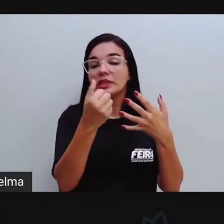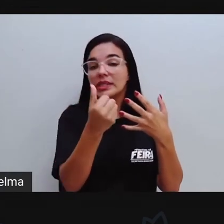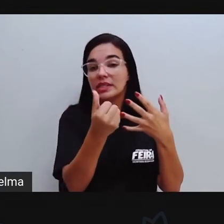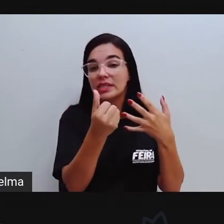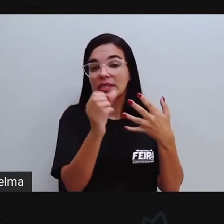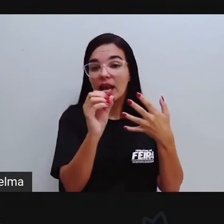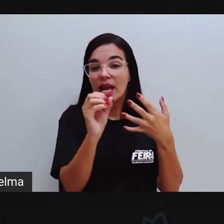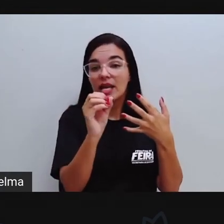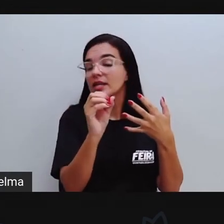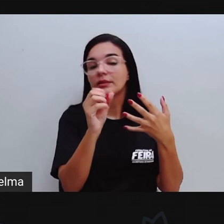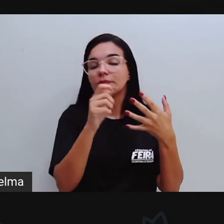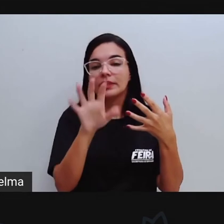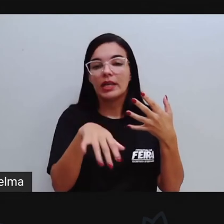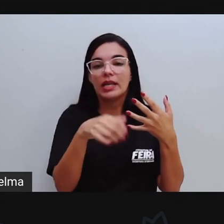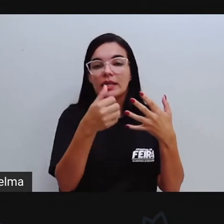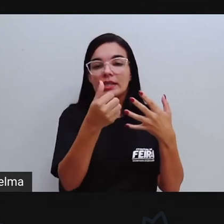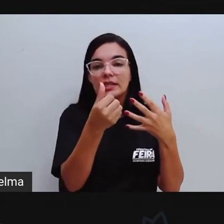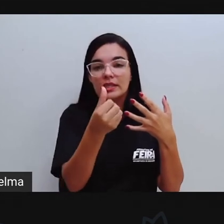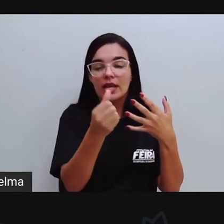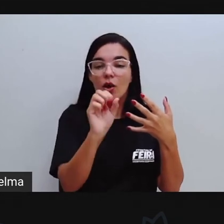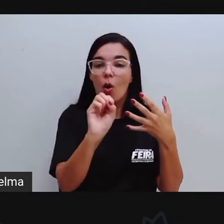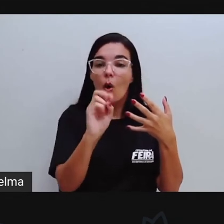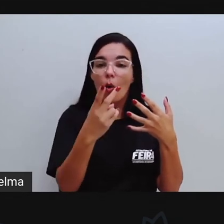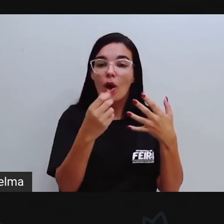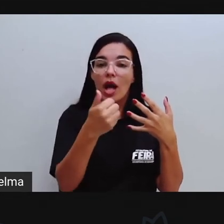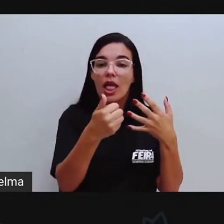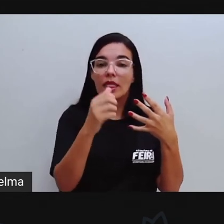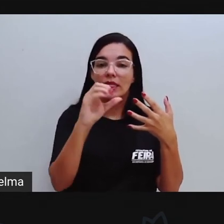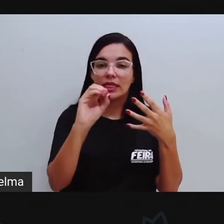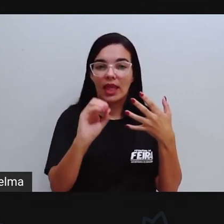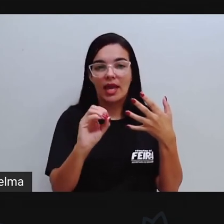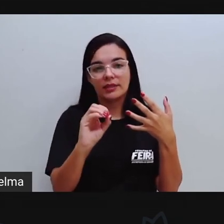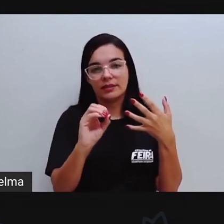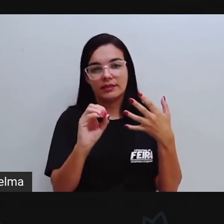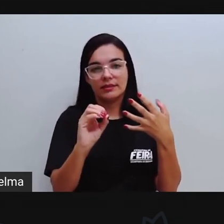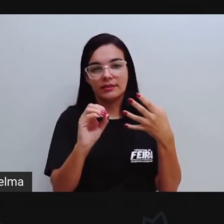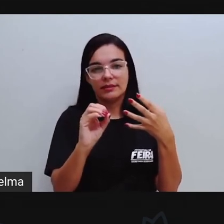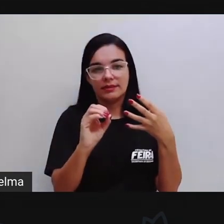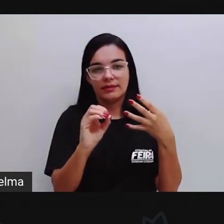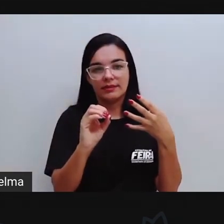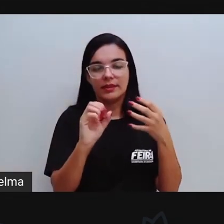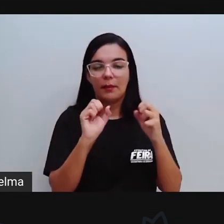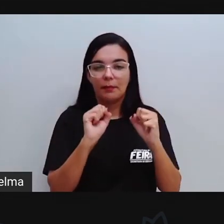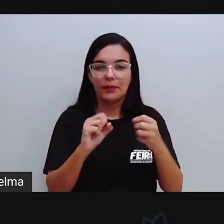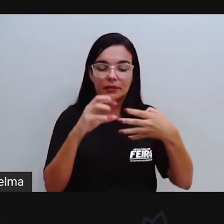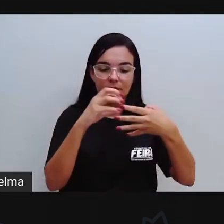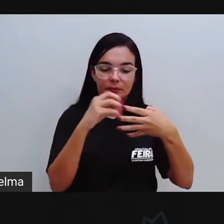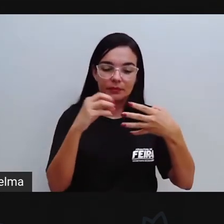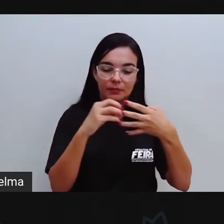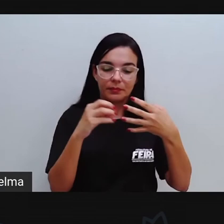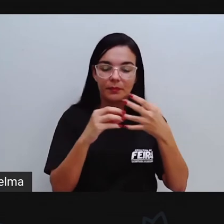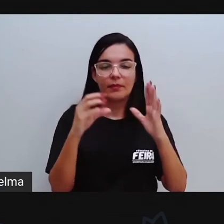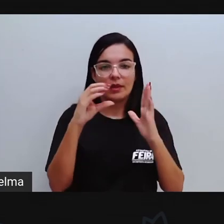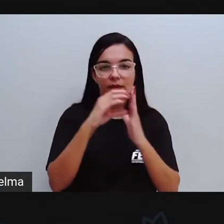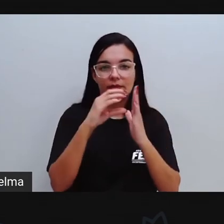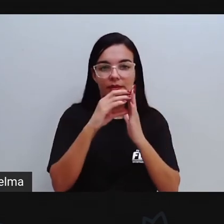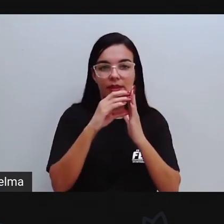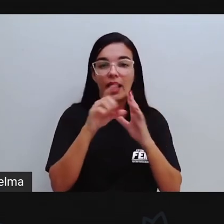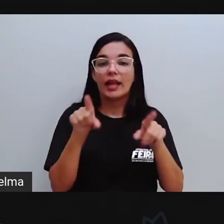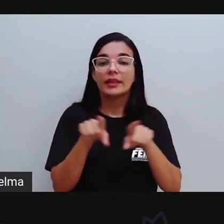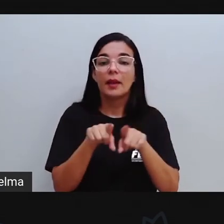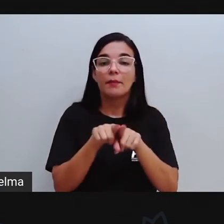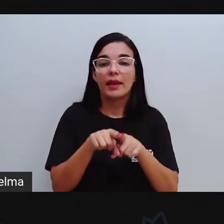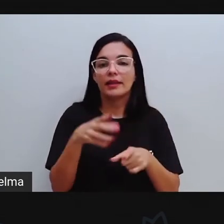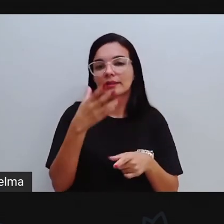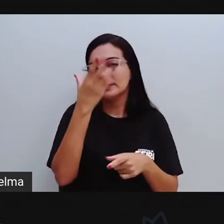Que seria a quadra, o sextilho, o septilho, ou então o décimo aí. E não se esquecendo